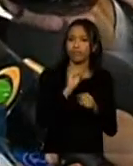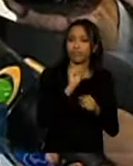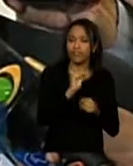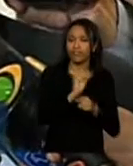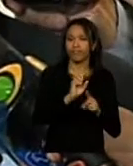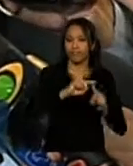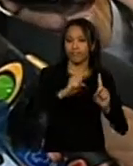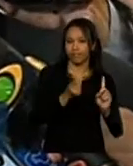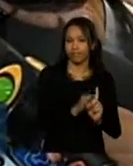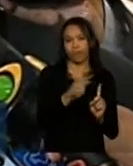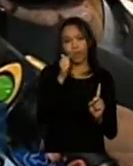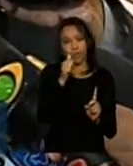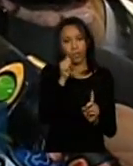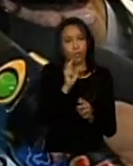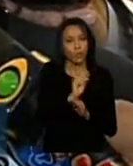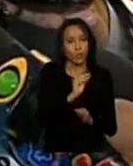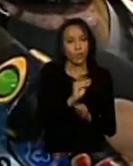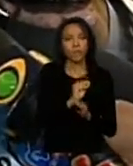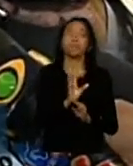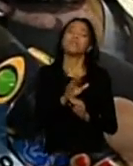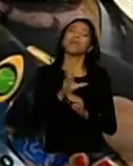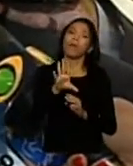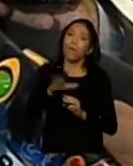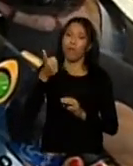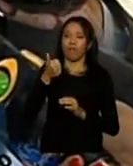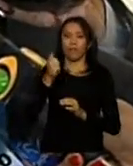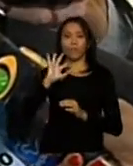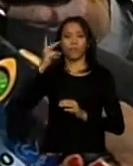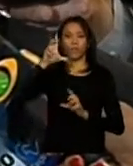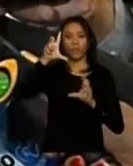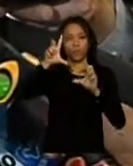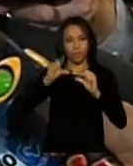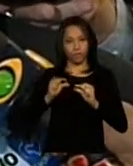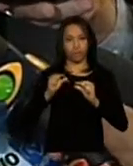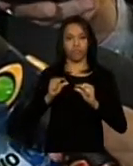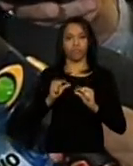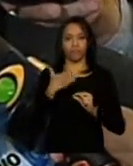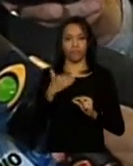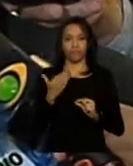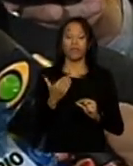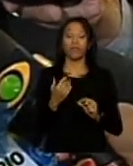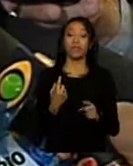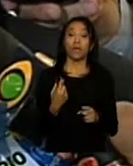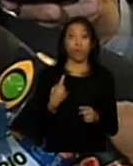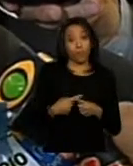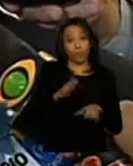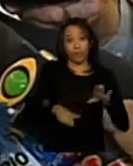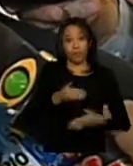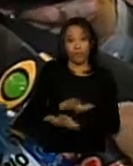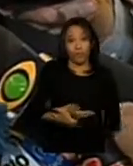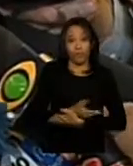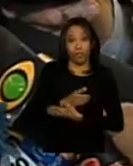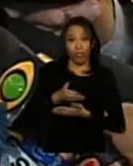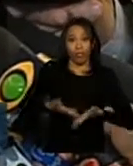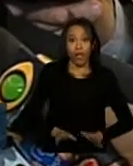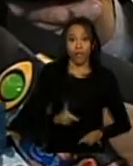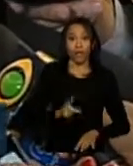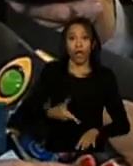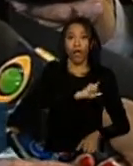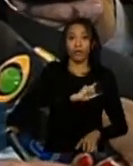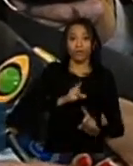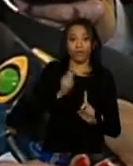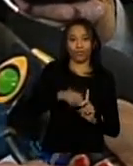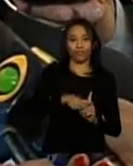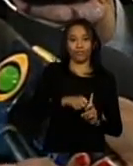assistência ao parto. Isso é decisivo para reduzir a prematuridade. Muitas vezes o bebê nasce prematuro porque a mãe